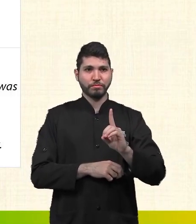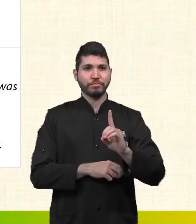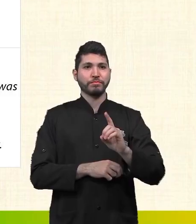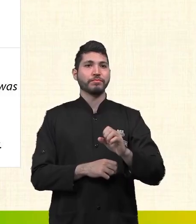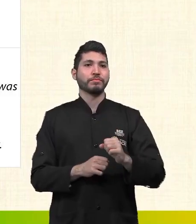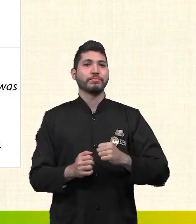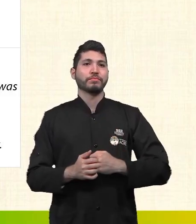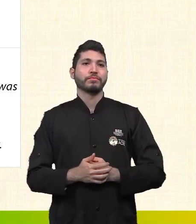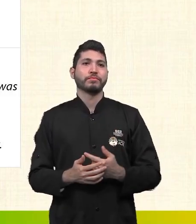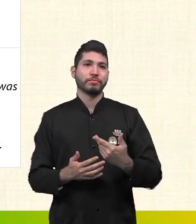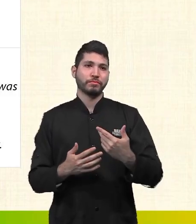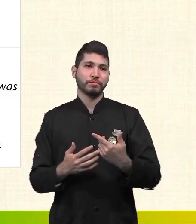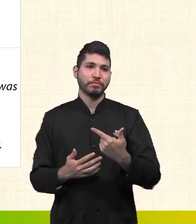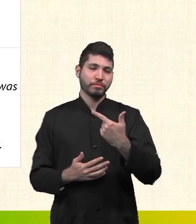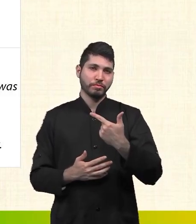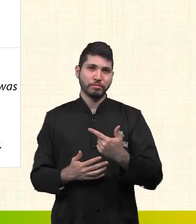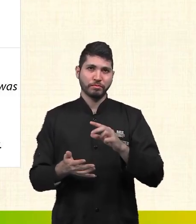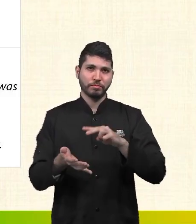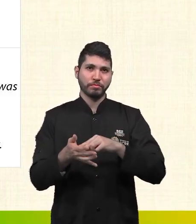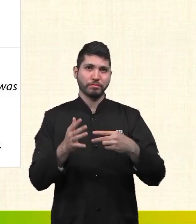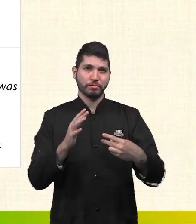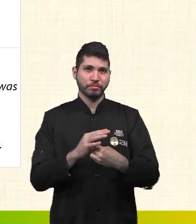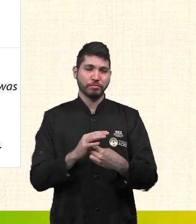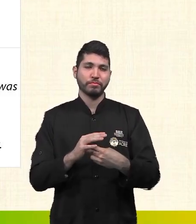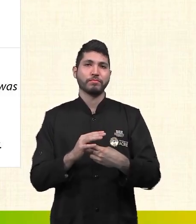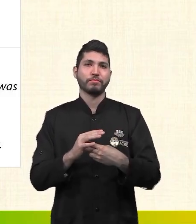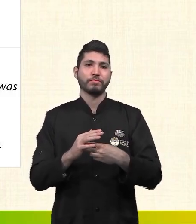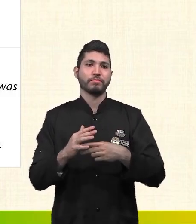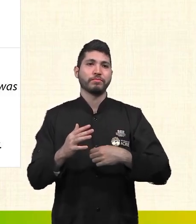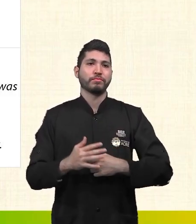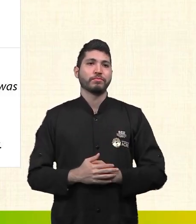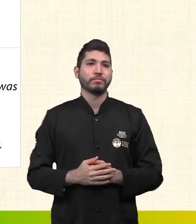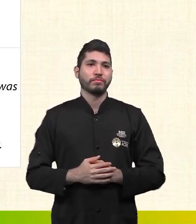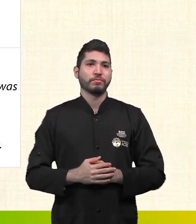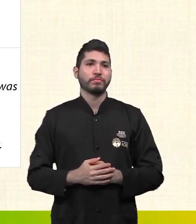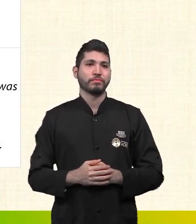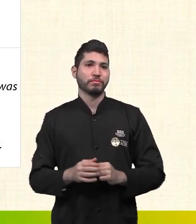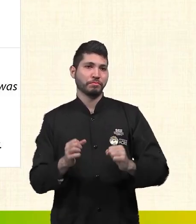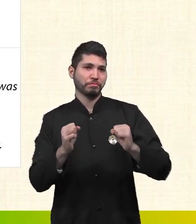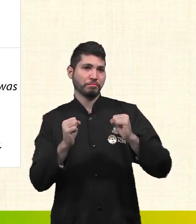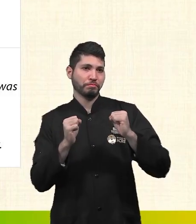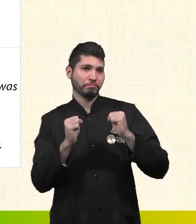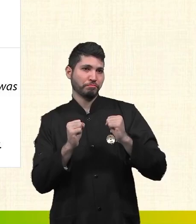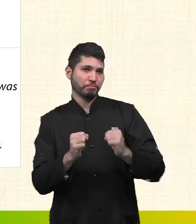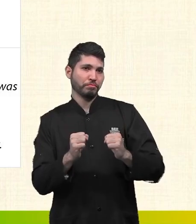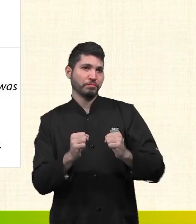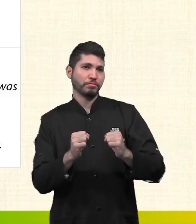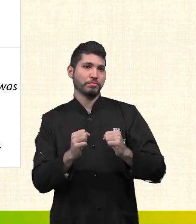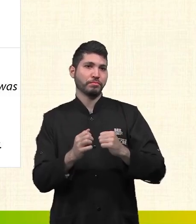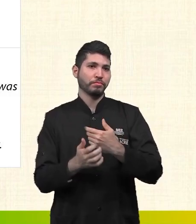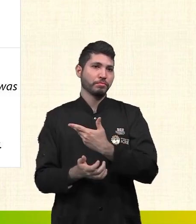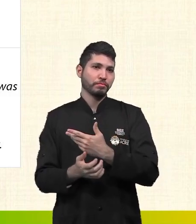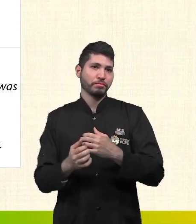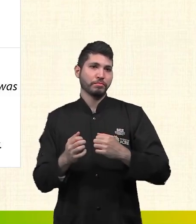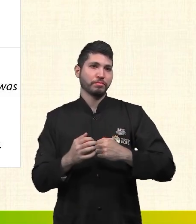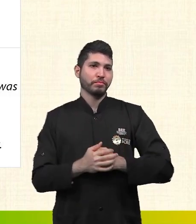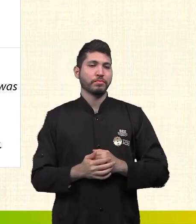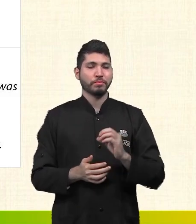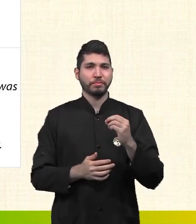aqui o significado mais comum dele, que seria poderia, podia ou